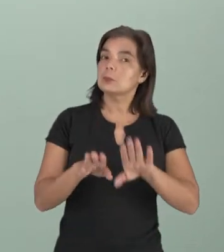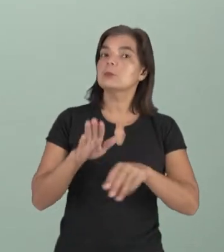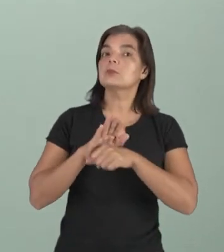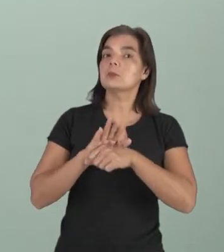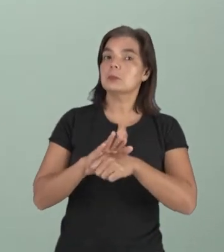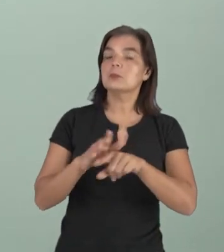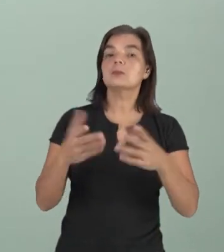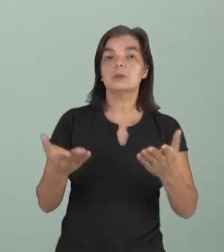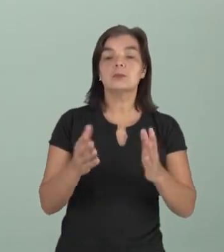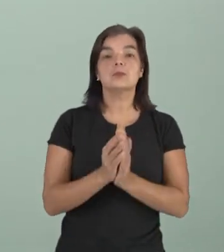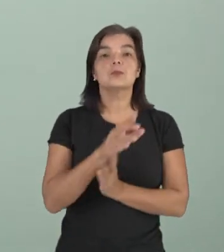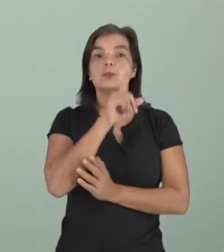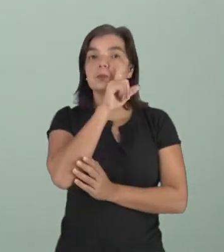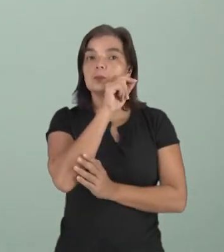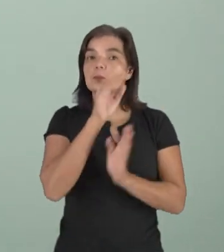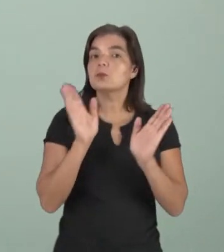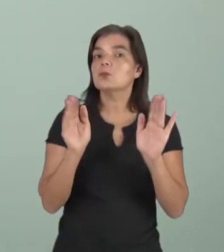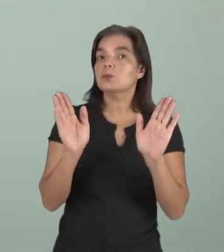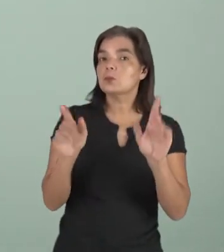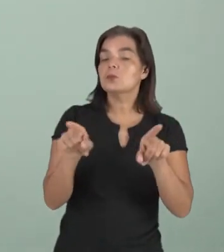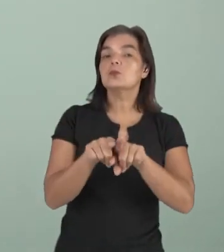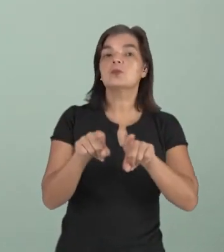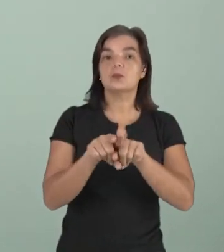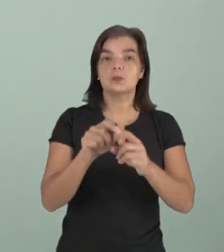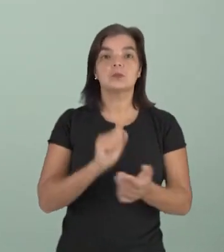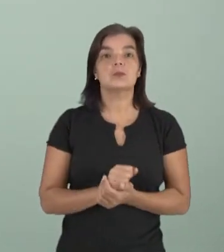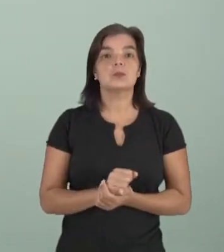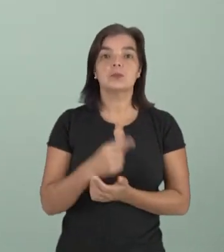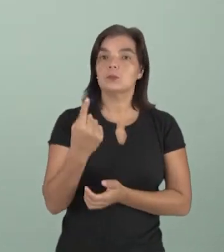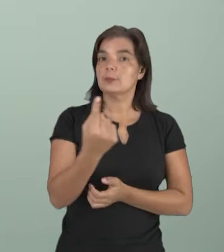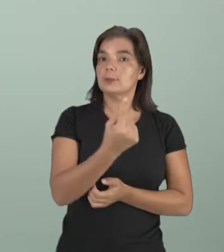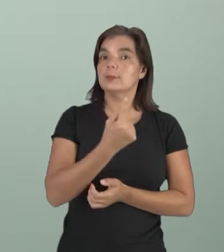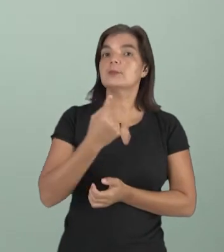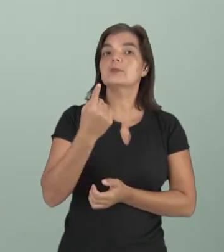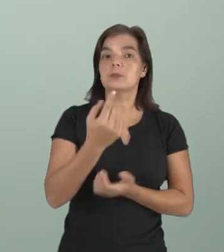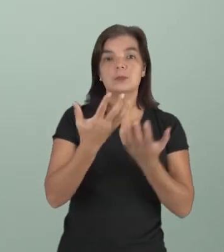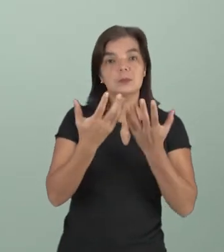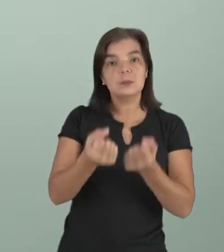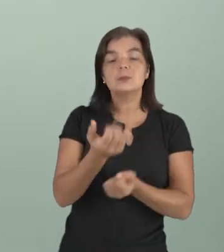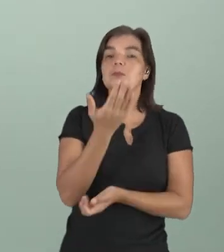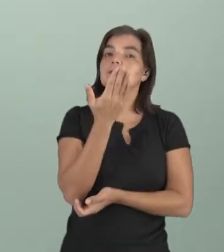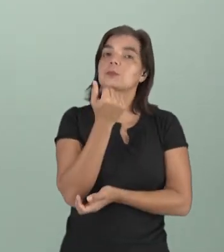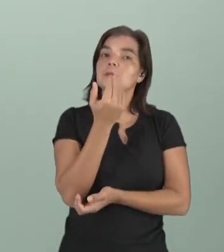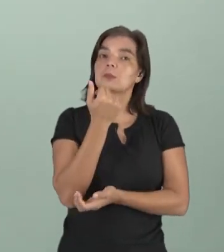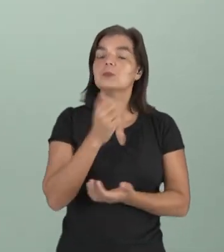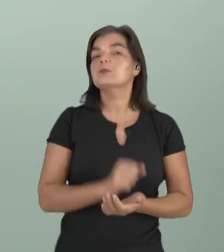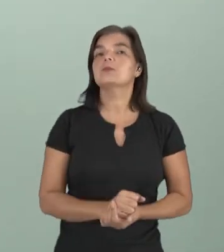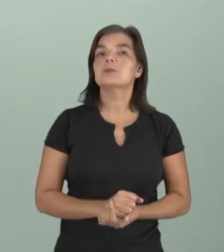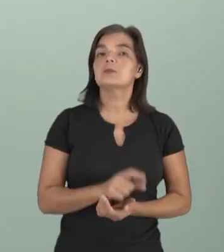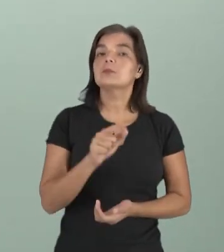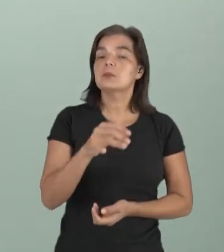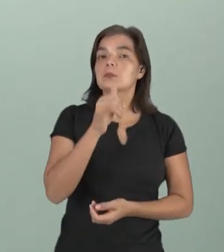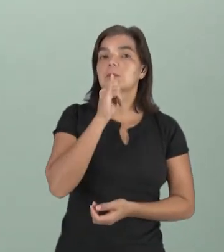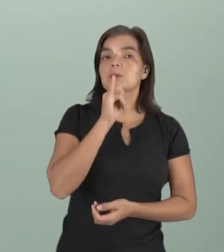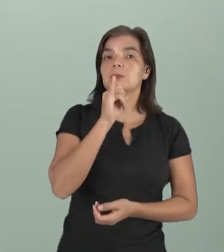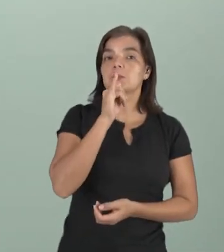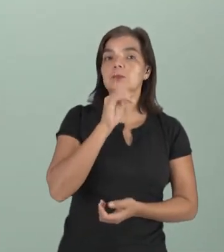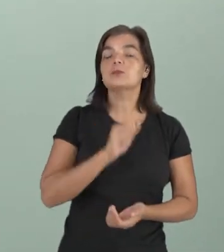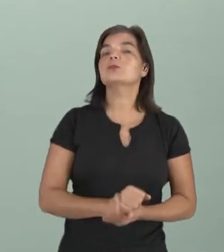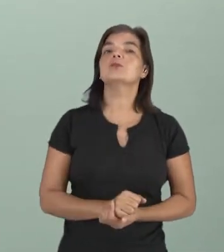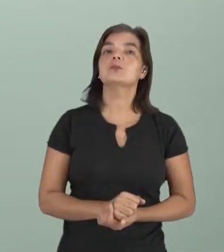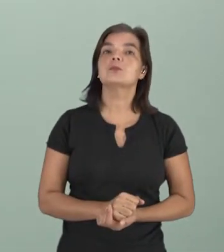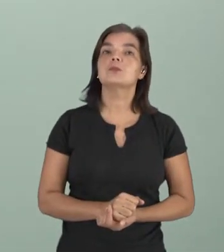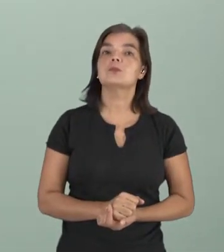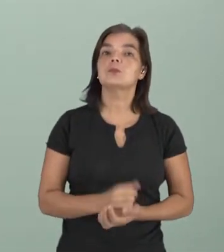condicionado. Então, os pombos giravam e achavam que quando eles estavam girando, eles recebiam a comida. Então, isso é um exemplo